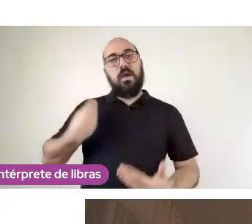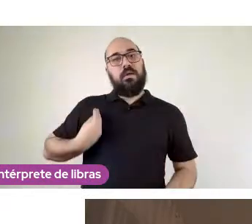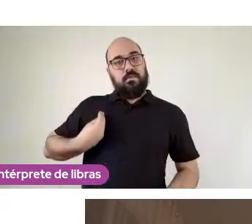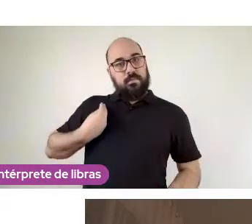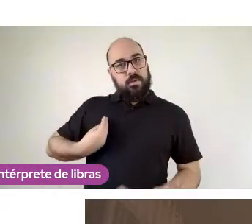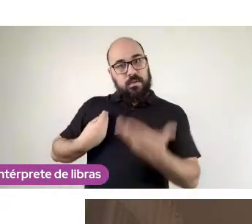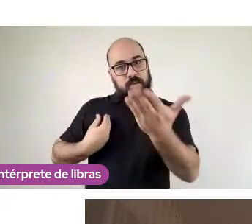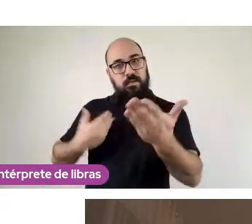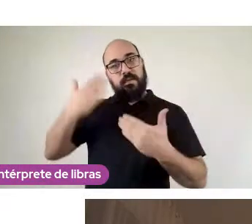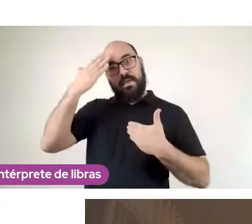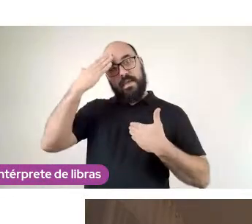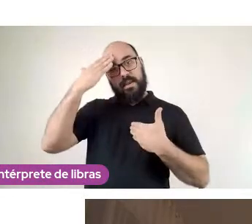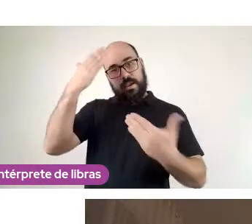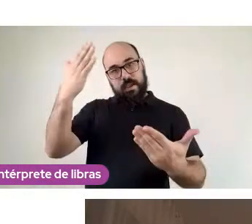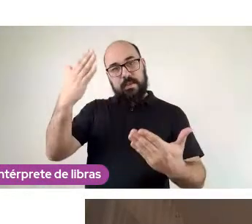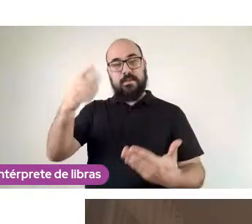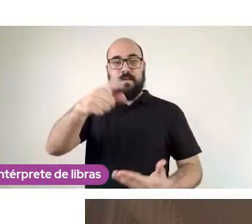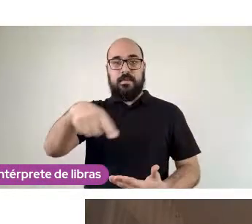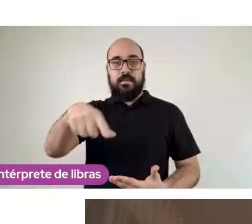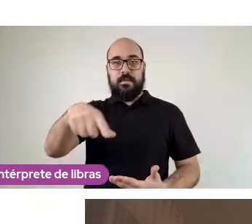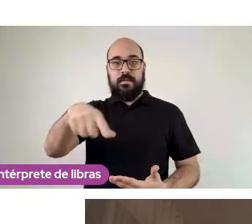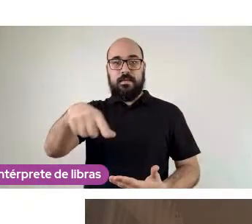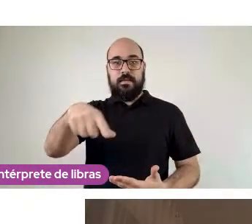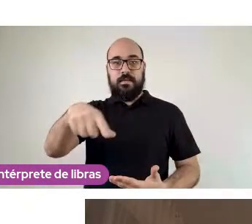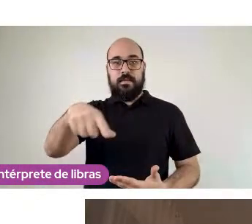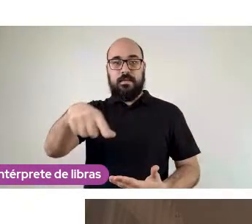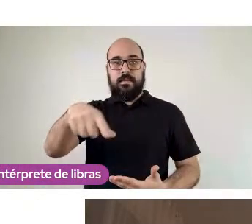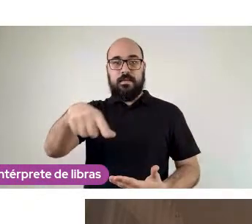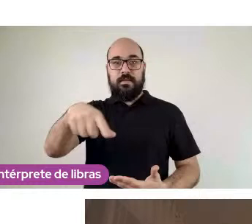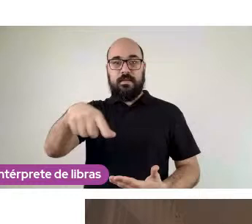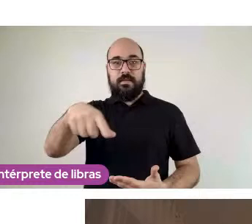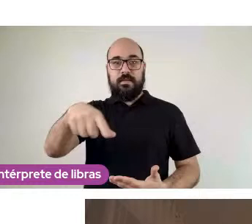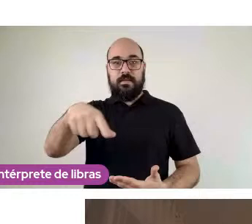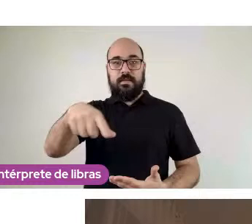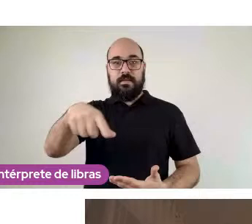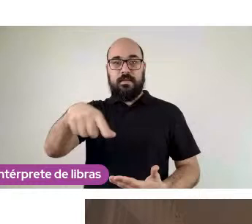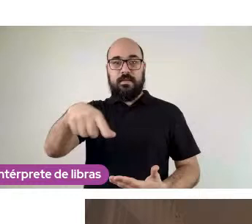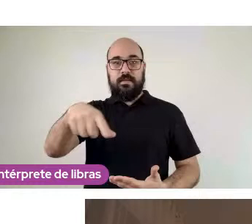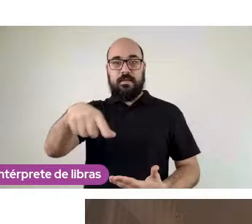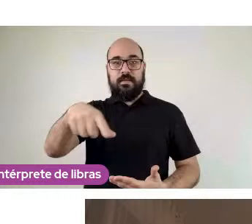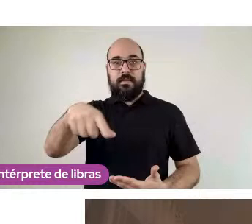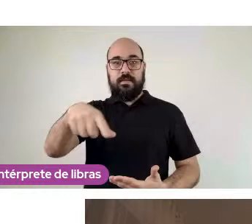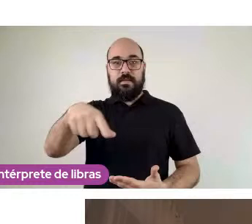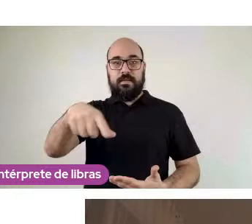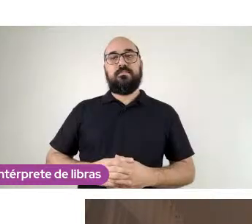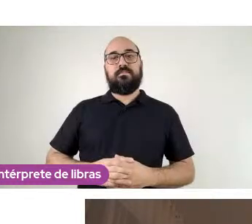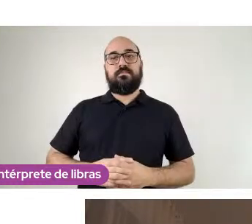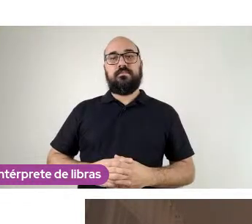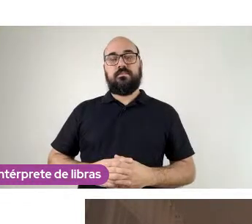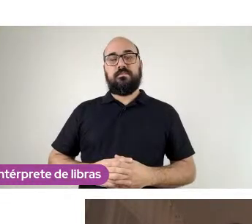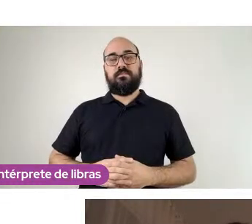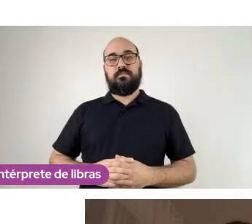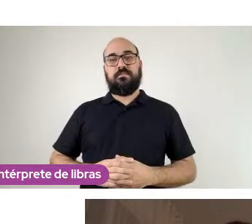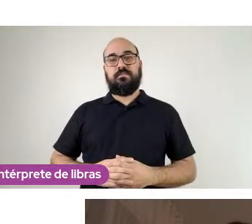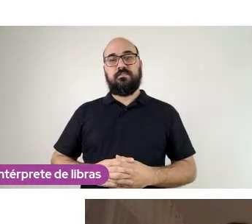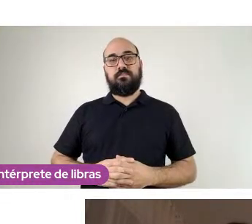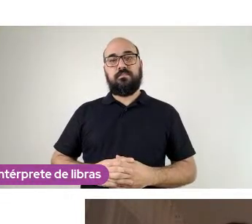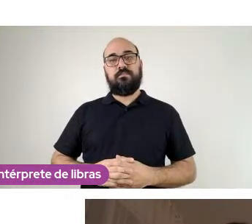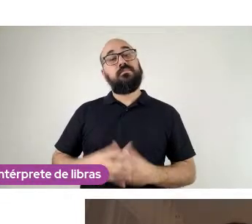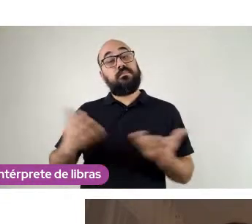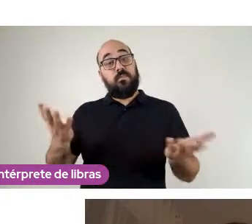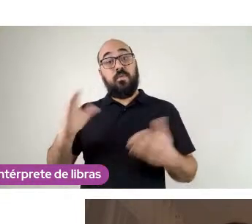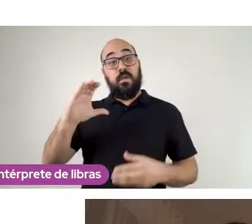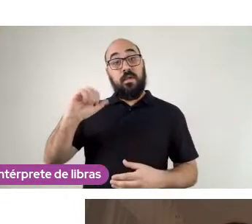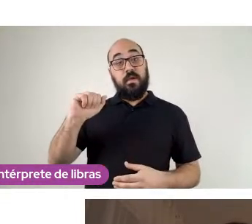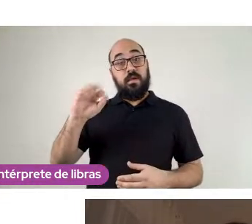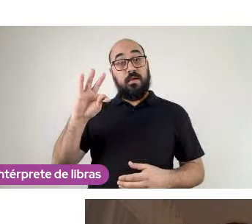Gracias, Noelle, por comparecer e dar sua charla. Muitas gracias. Vale, então, se agora com Catarina.